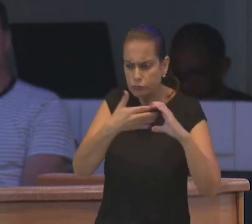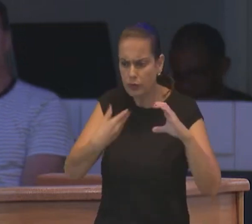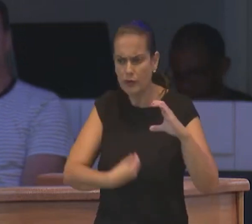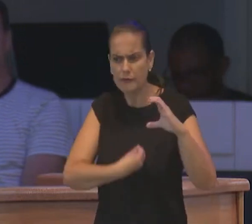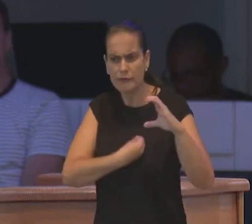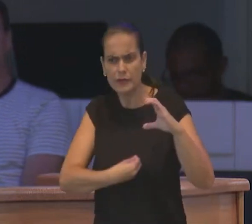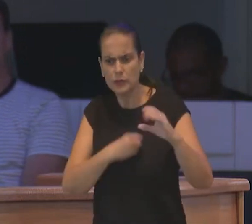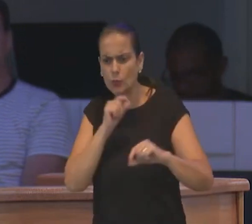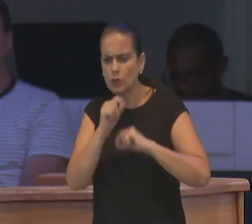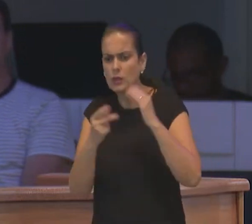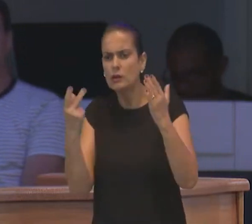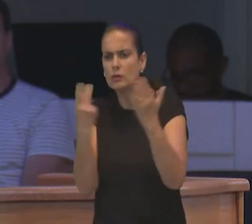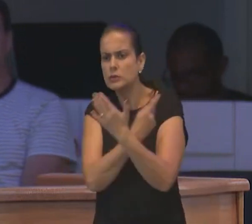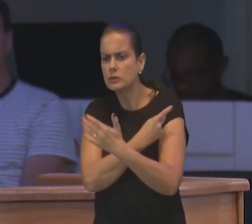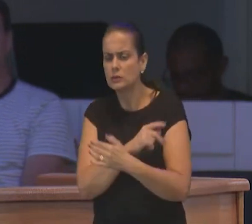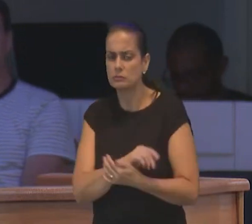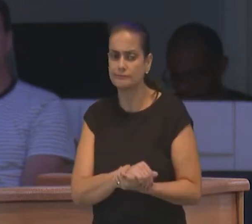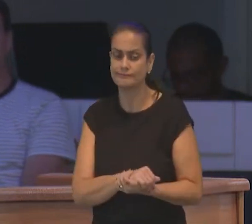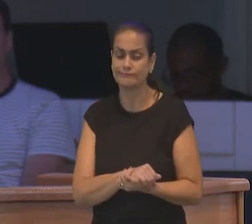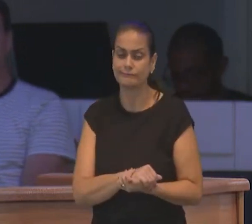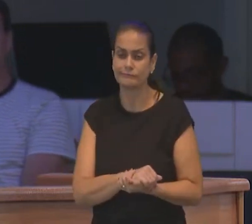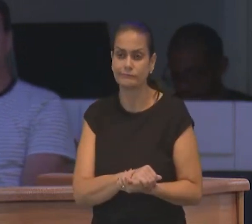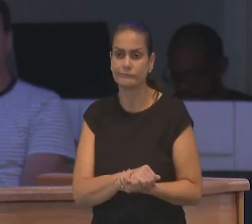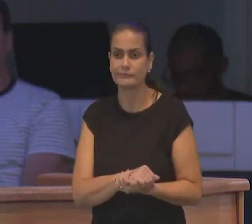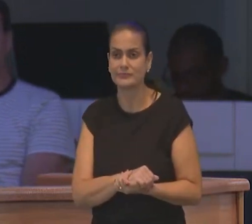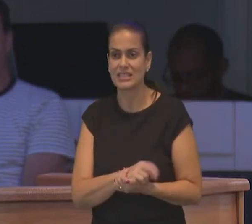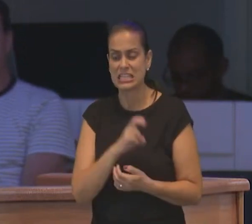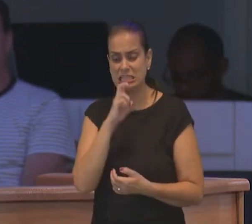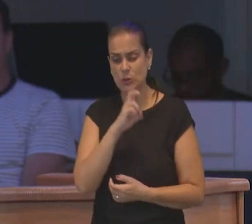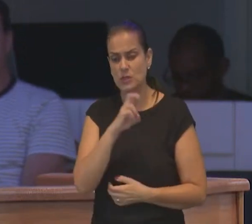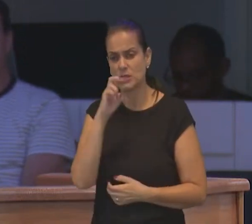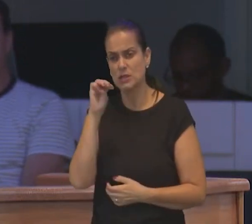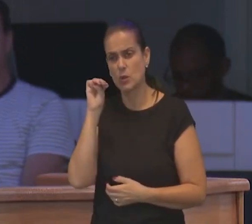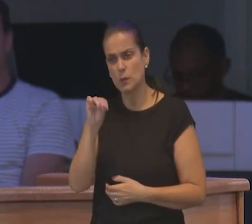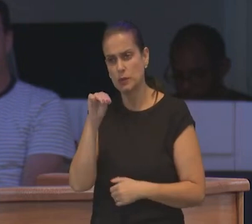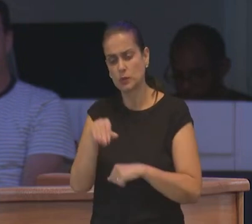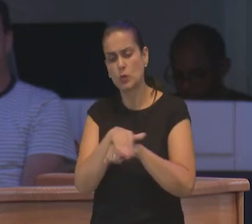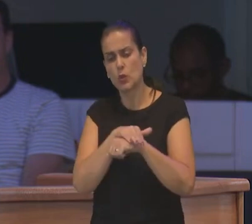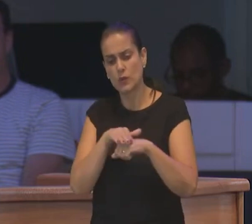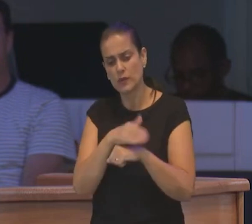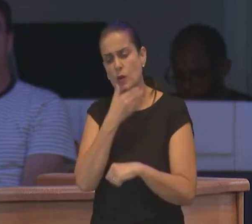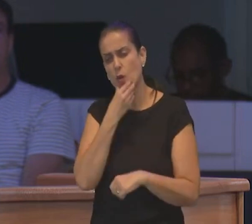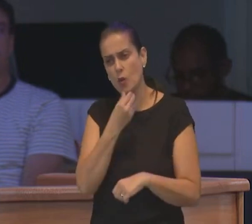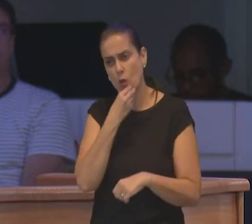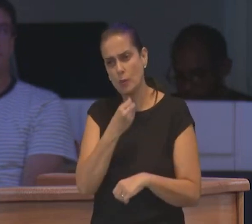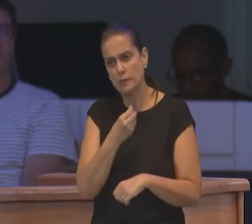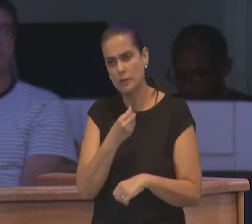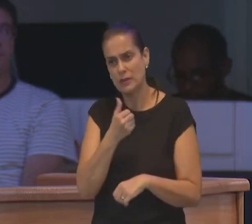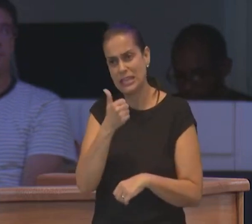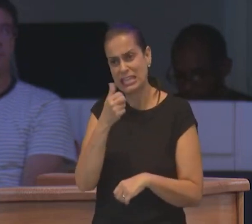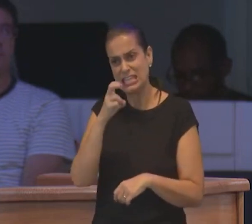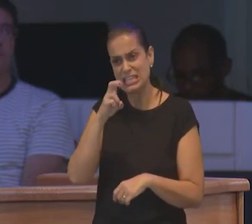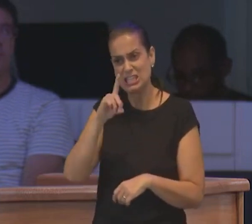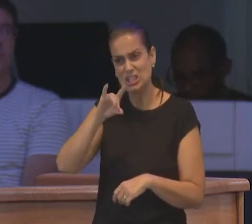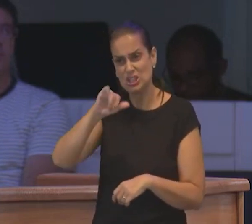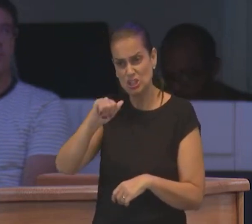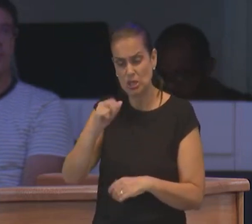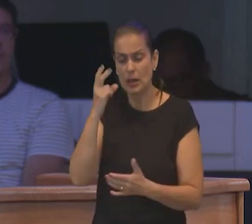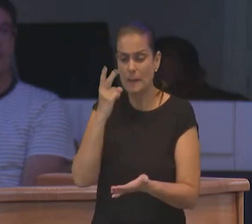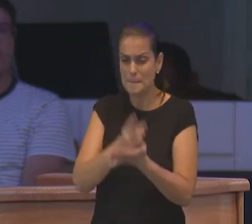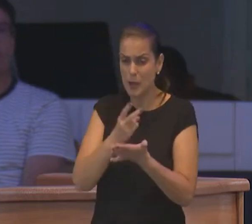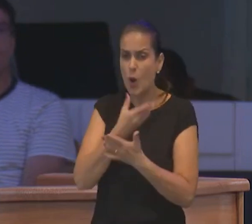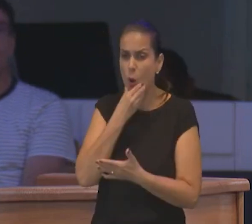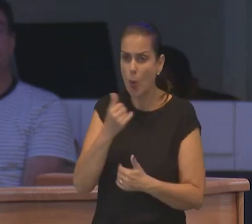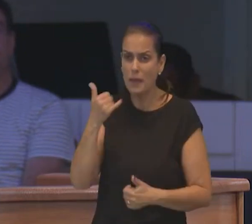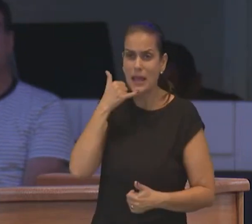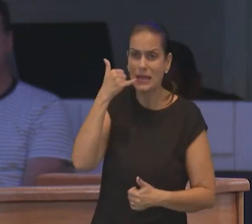E a gente passa ali 55 minutos conversando com aquele senhor, Com 15 dias depois, o mesmo senhor me liga e diz: pastor,